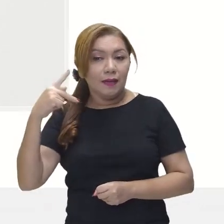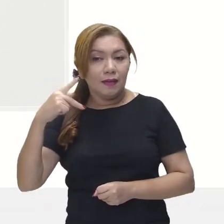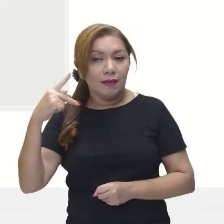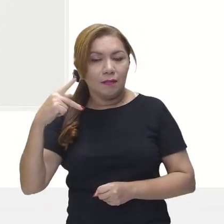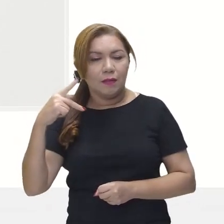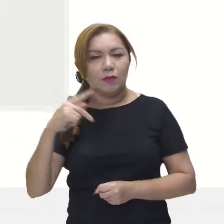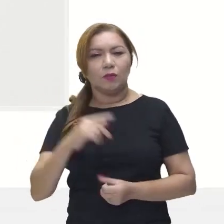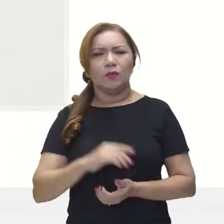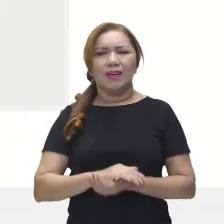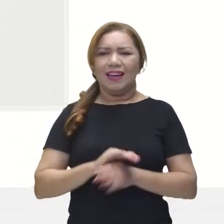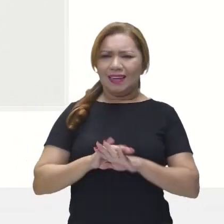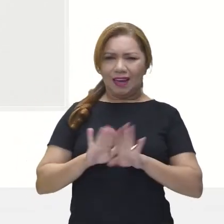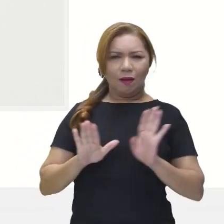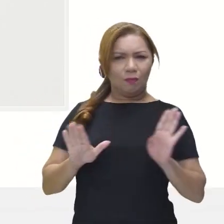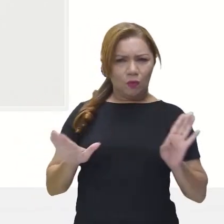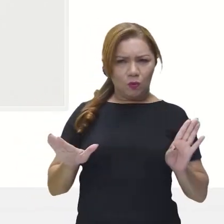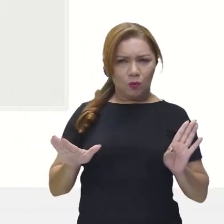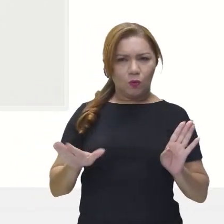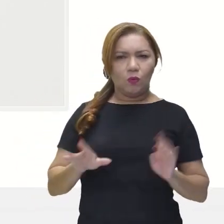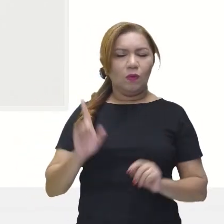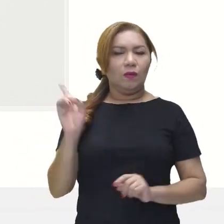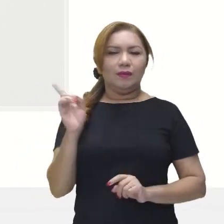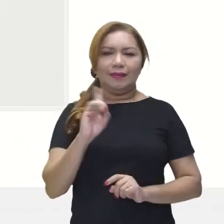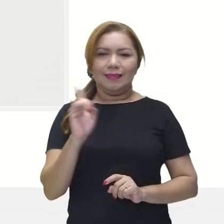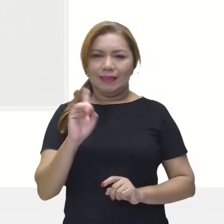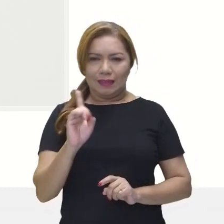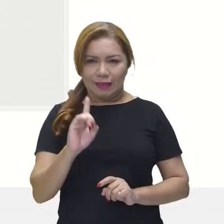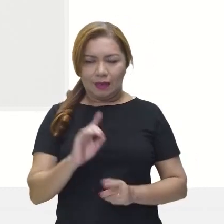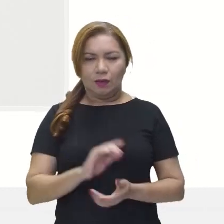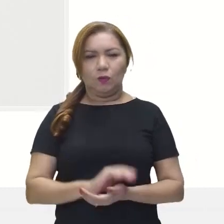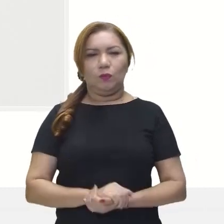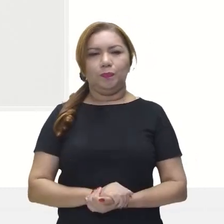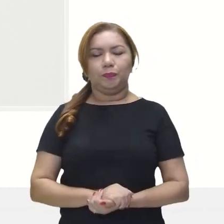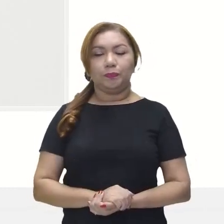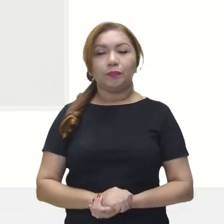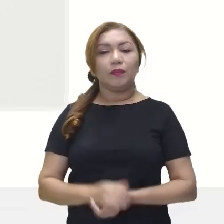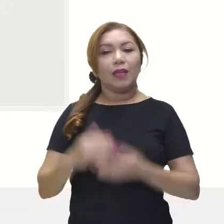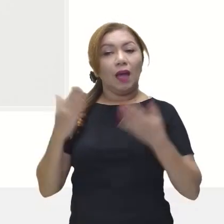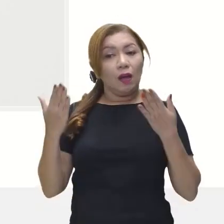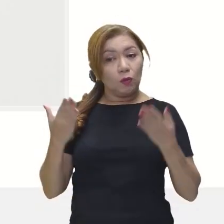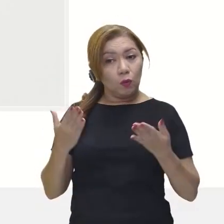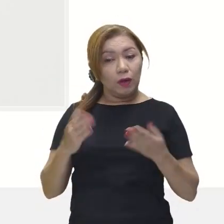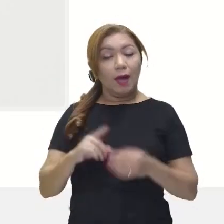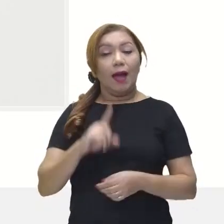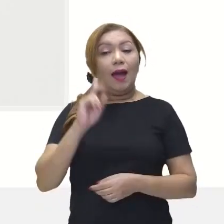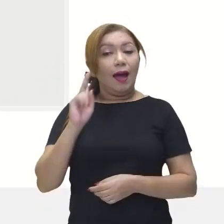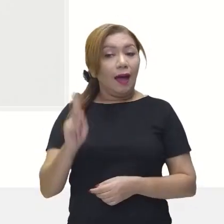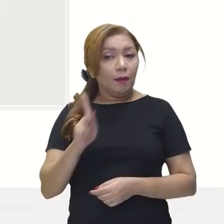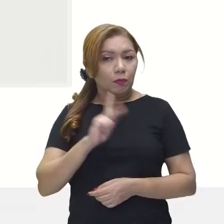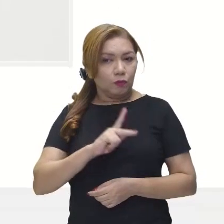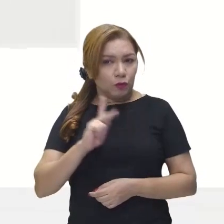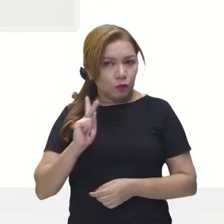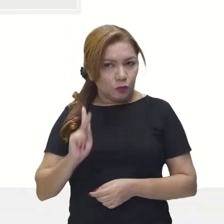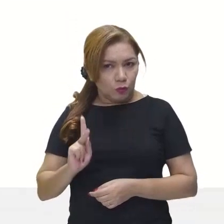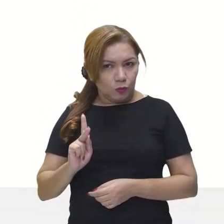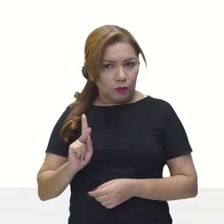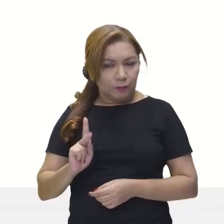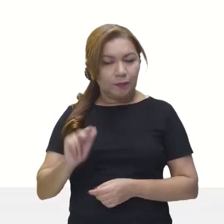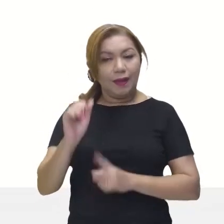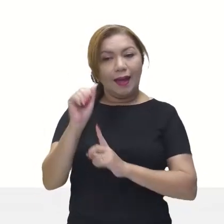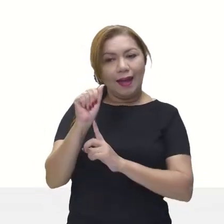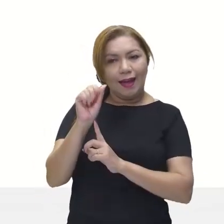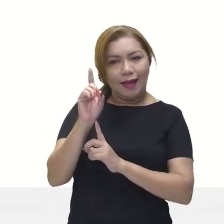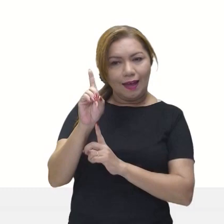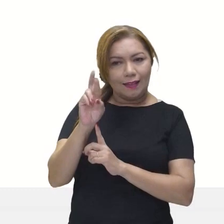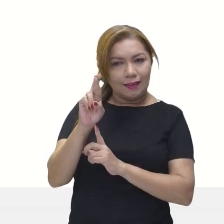É só isso? É só isso? Não. Agora a gente tem que pegar, e a professora, ela faz o quê? Ela dá